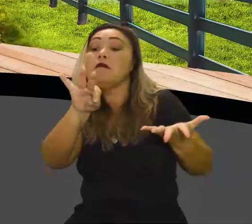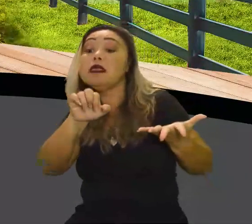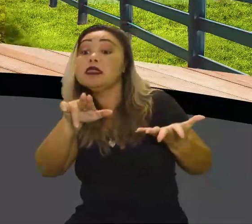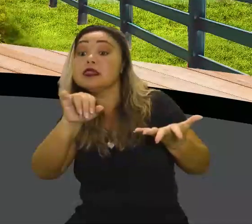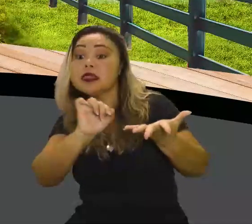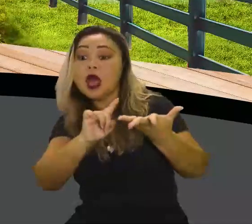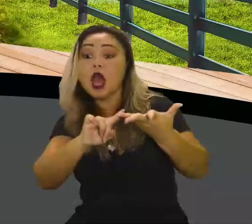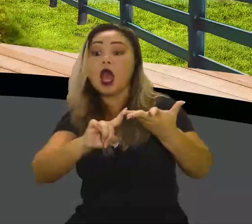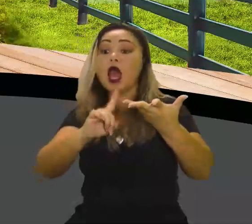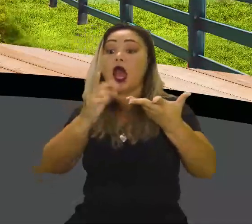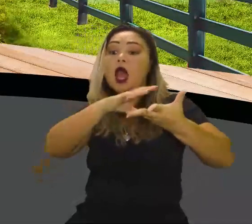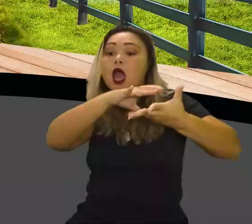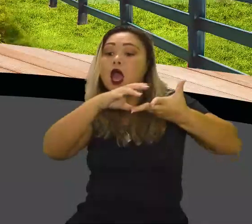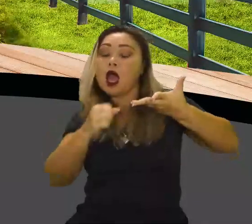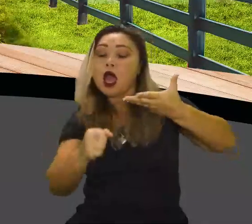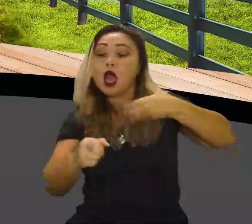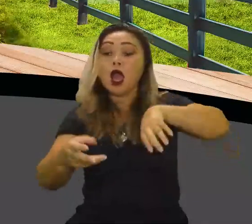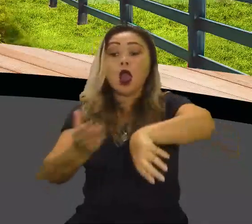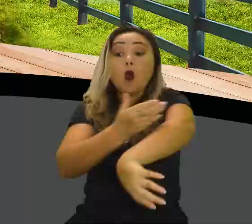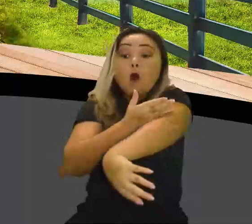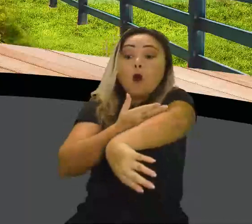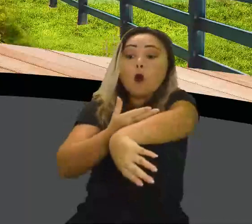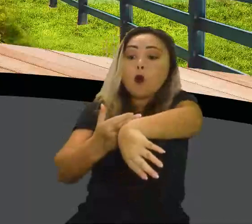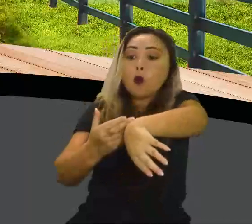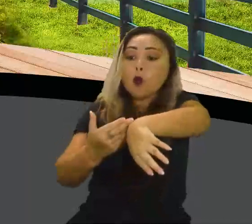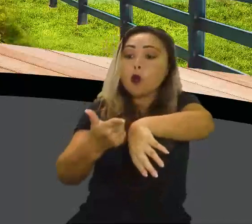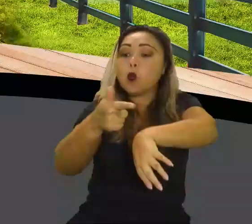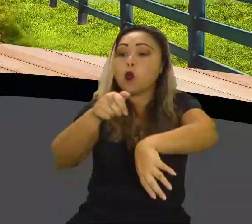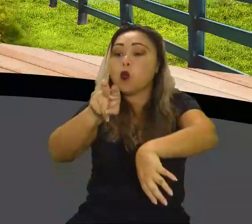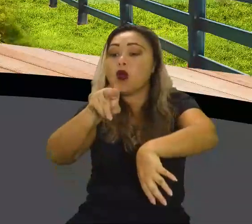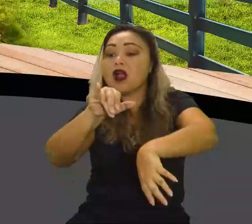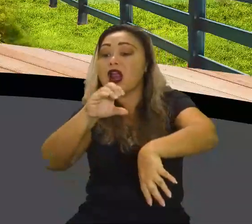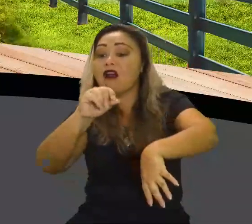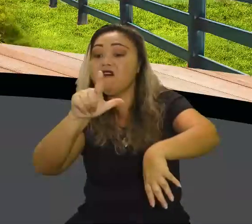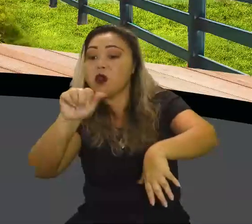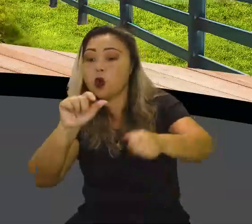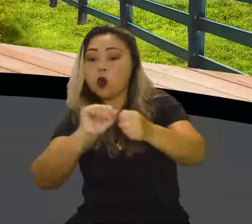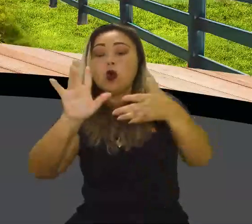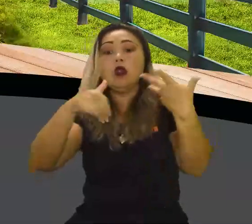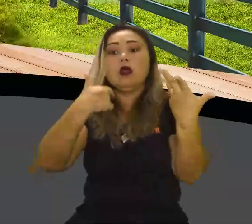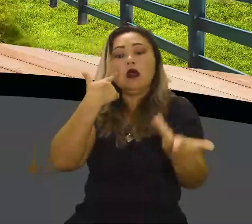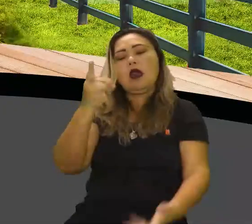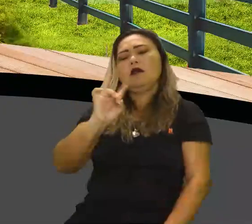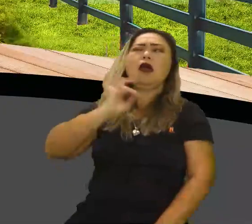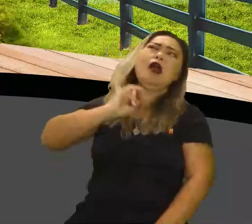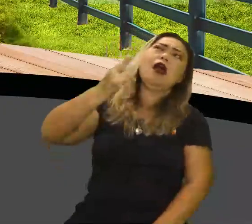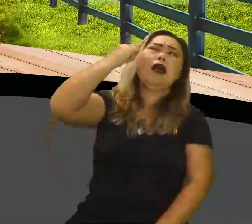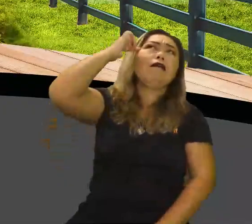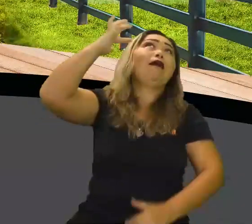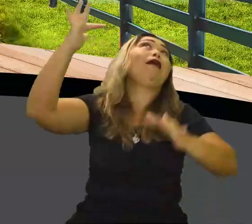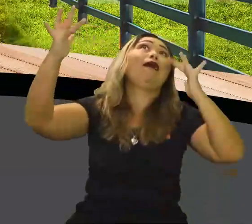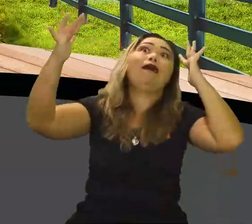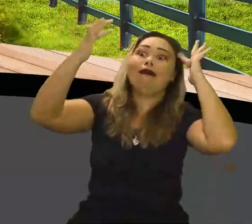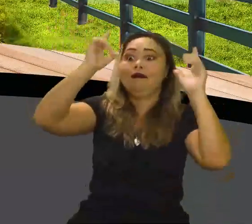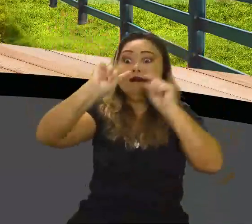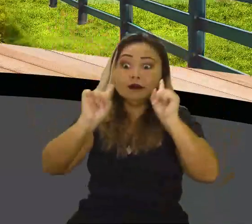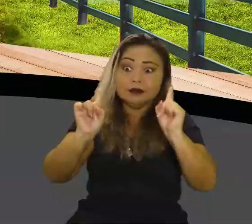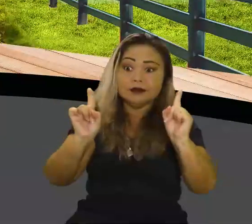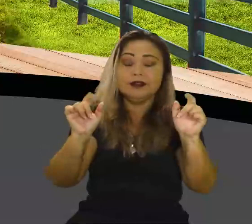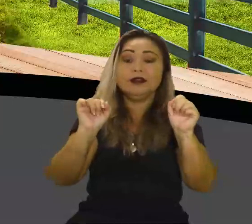da graviola, elas auxiliam. Mas já estou vendo um de vocês falar assim, ei, professor, não viaja não, que para